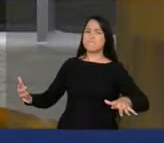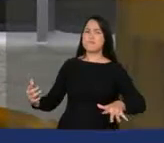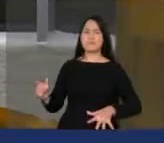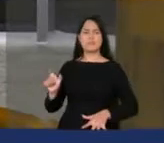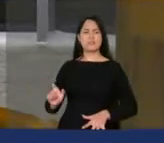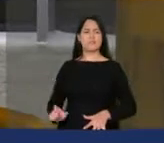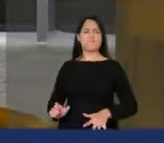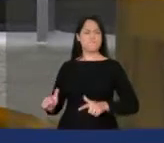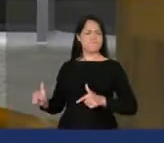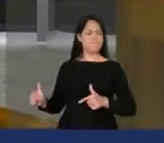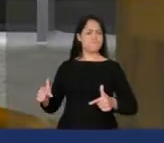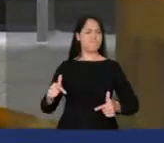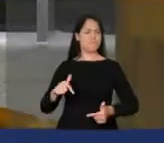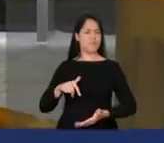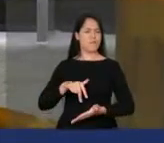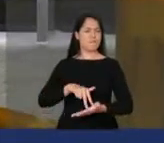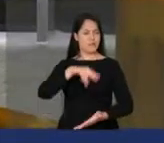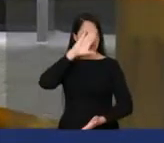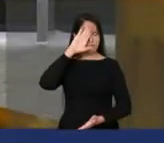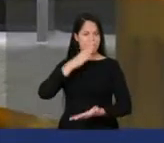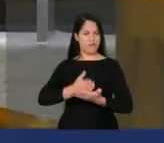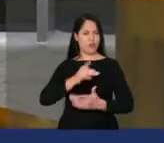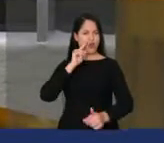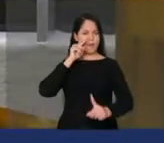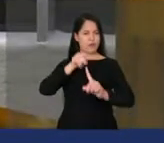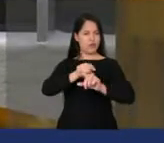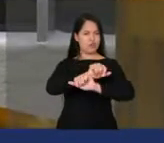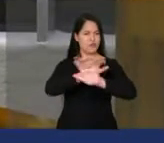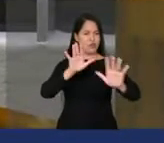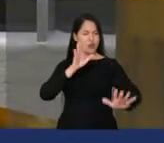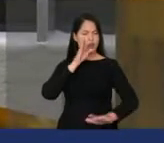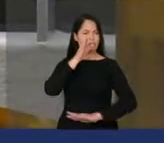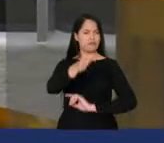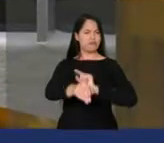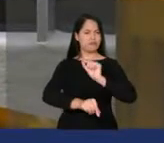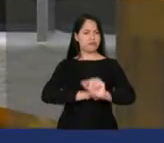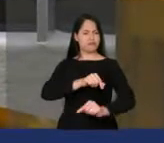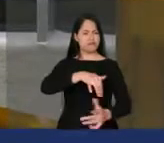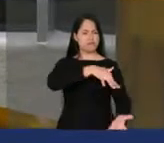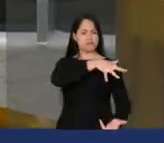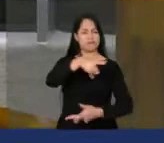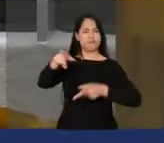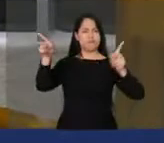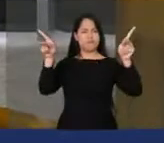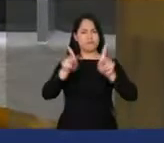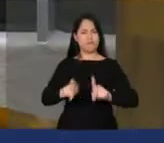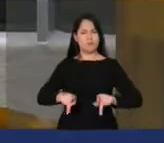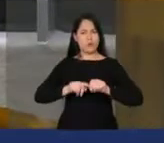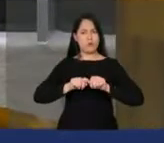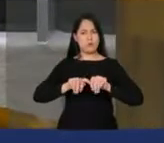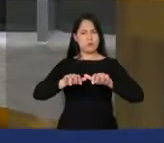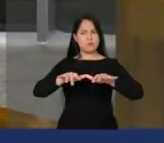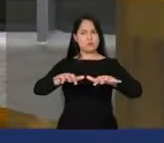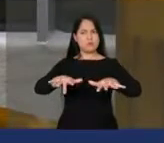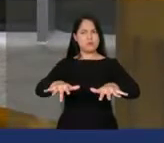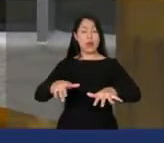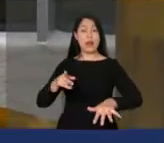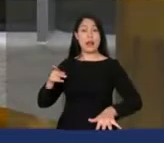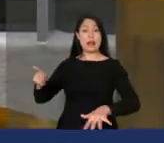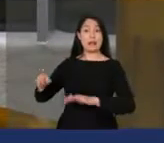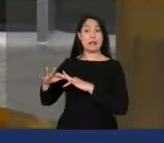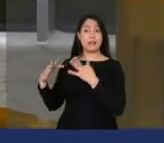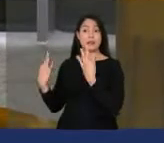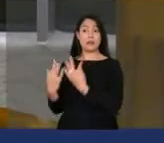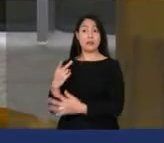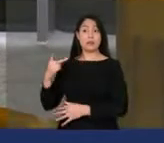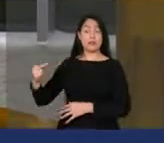e confiante no seu objetivo: trazer a paz para o mundo, começando a partir da sua família, dos seus